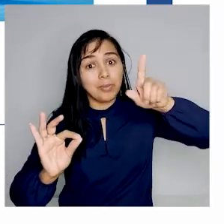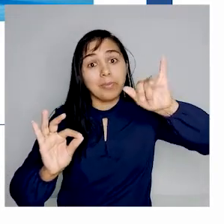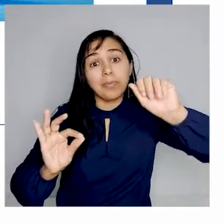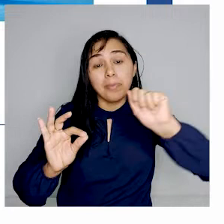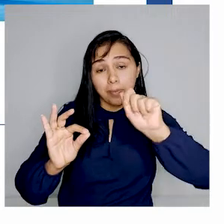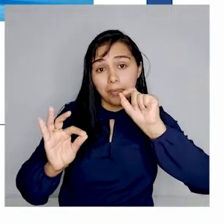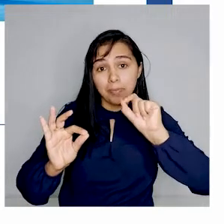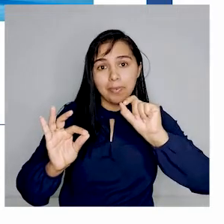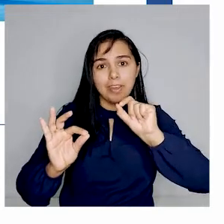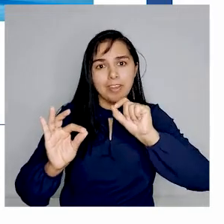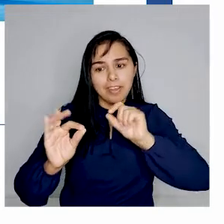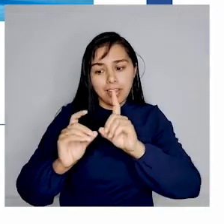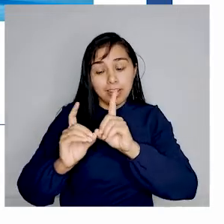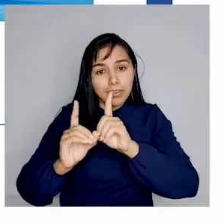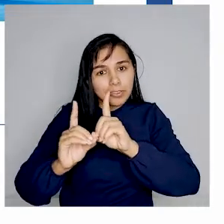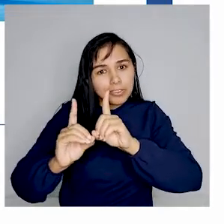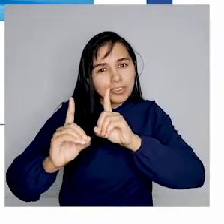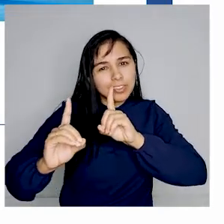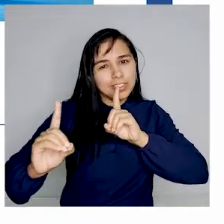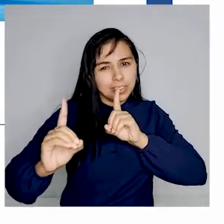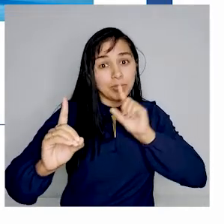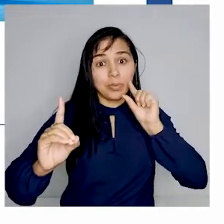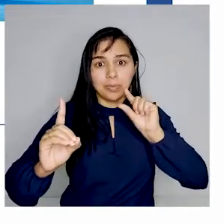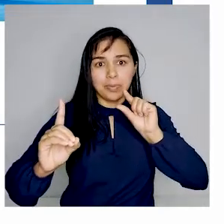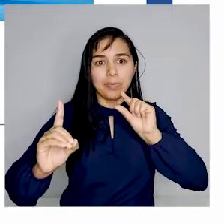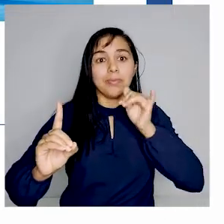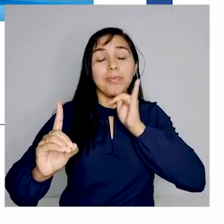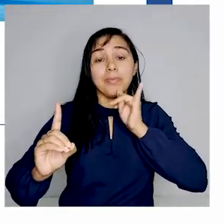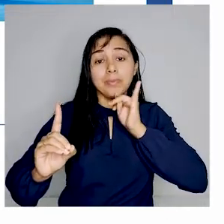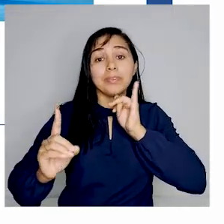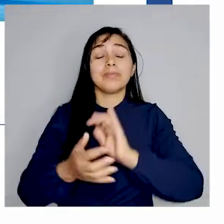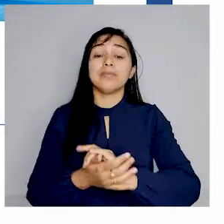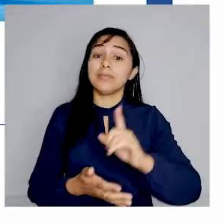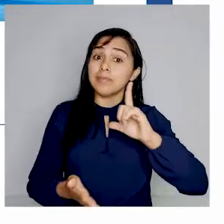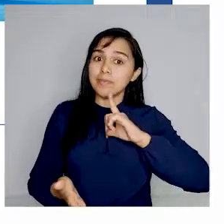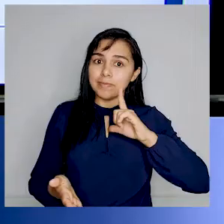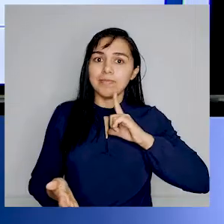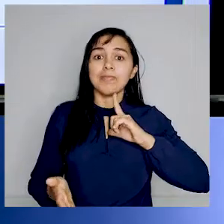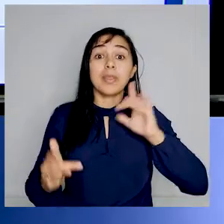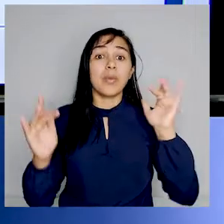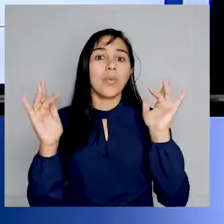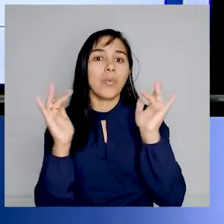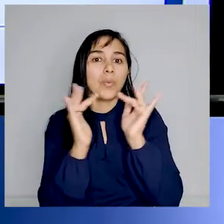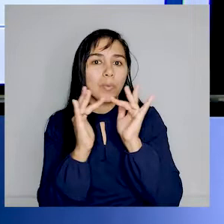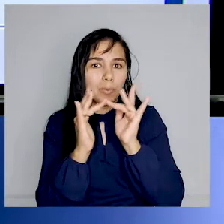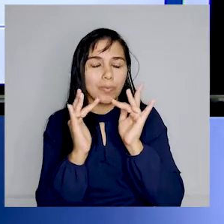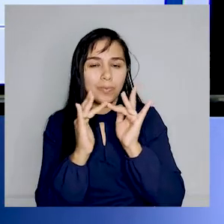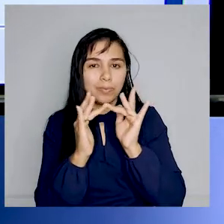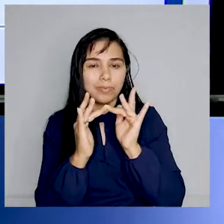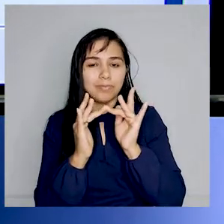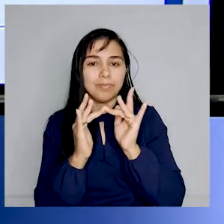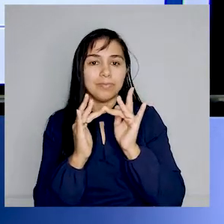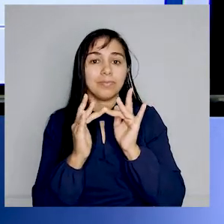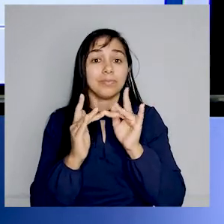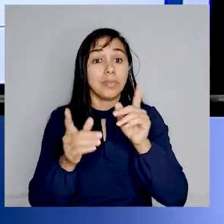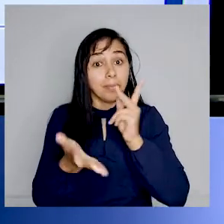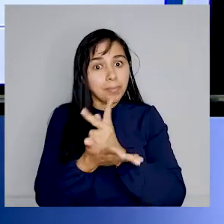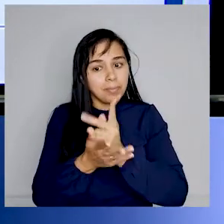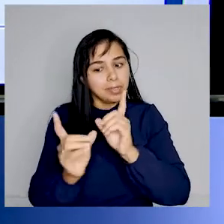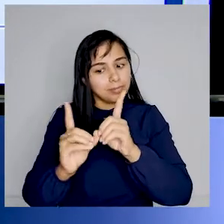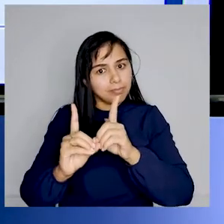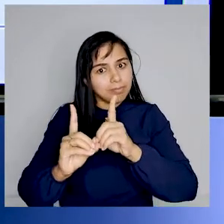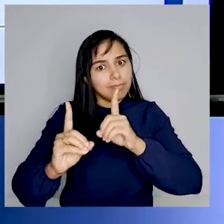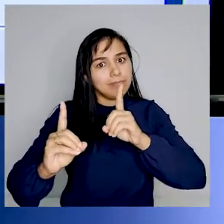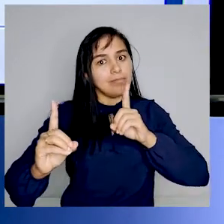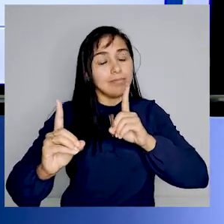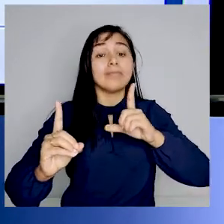do que nós observamos nas lutas de curta distância, como por exemplo, o toque. O atleta, dentro das lutas de